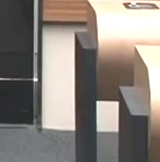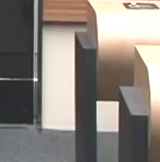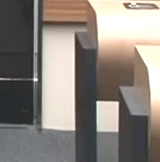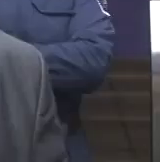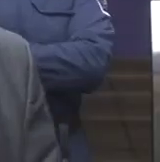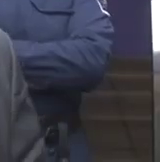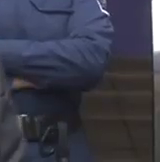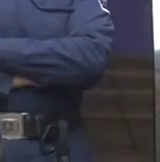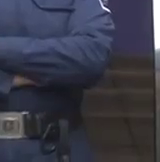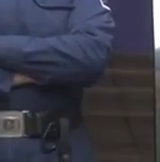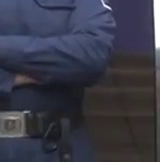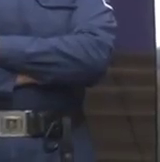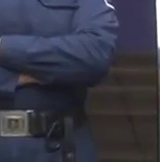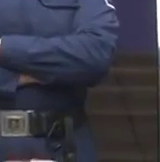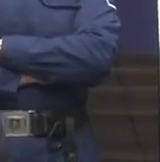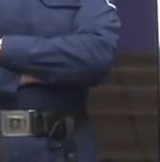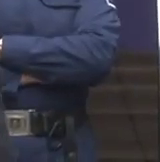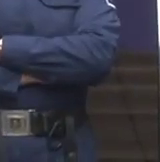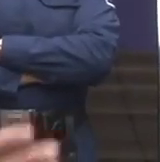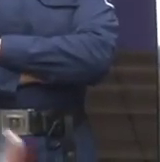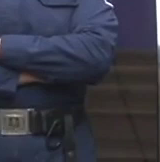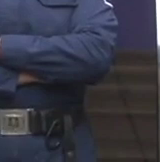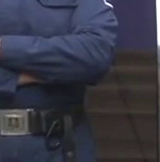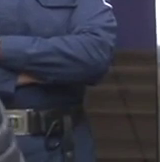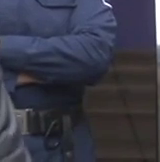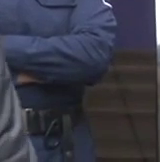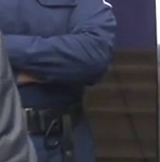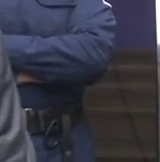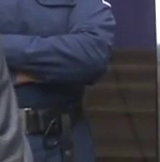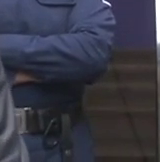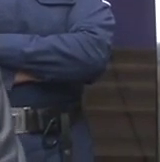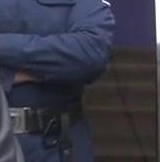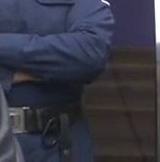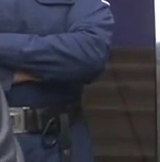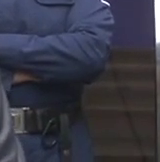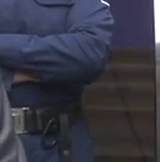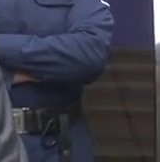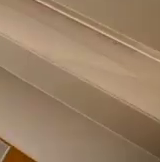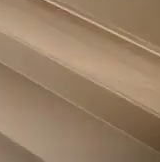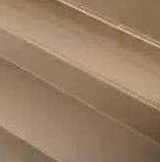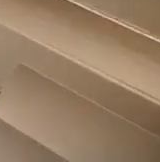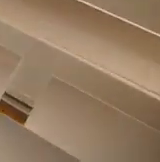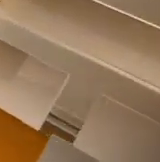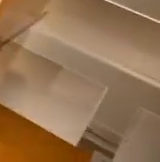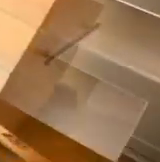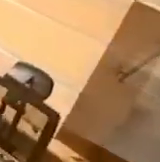Alcides Cardoso e Almir Fernando também comentaram o assunto durante reunião plenária.